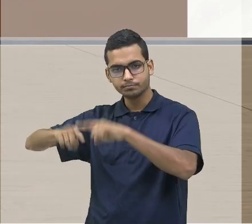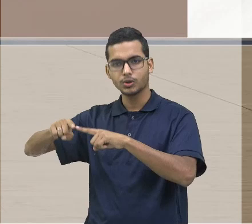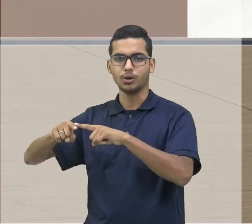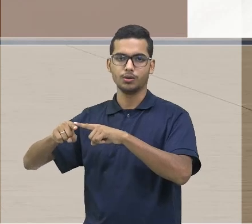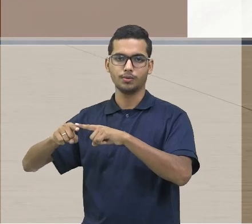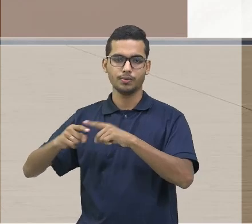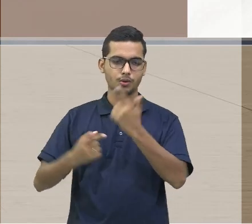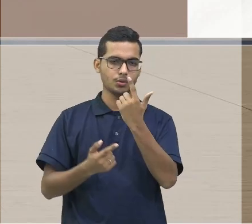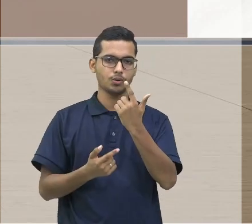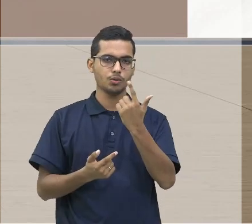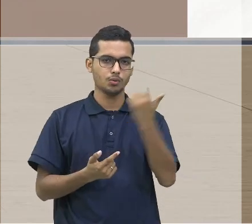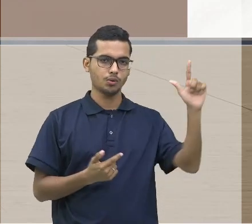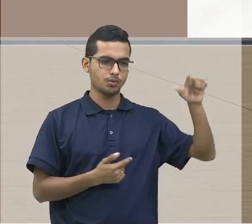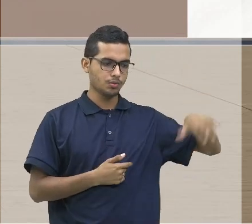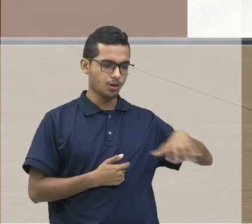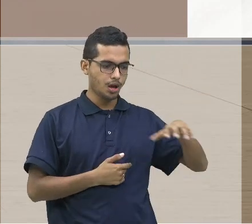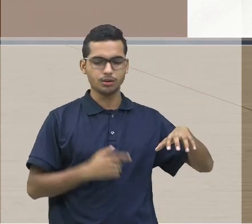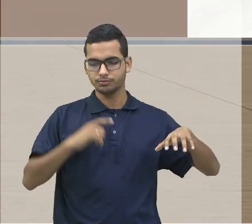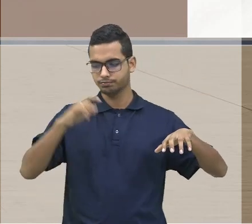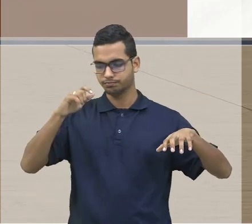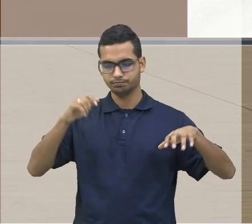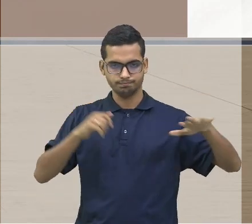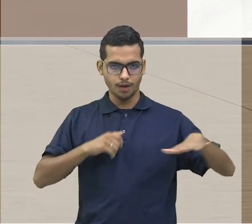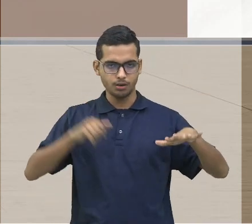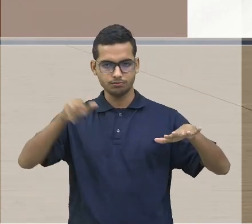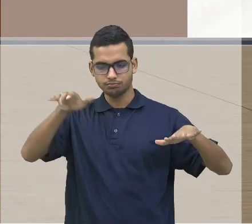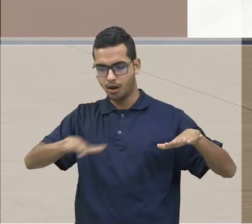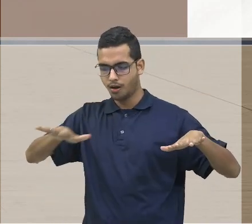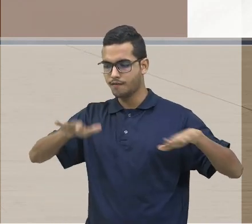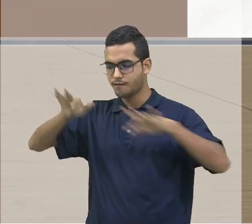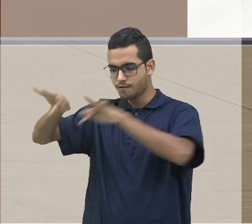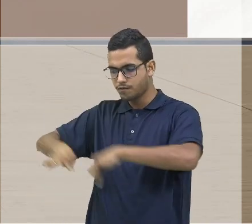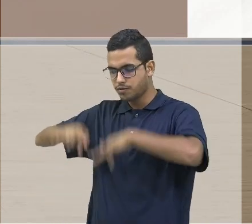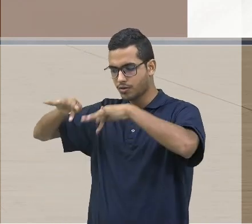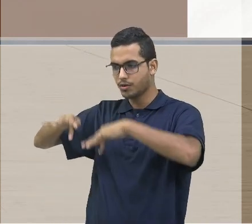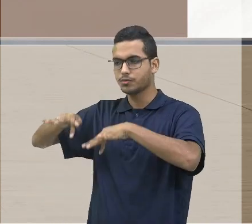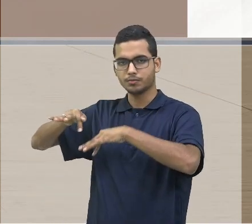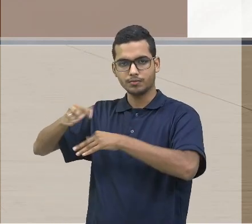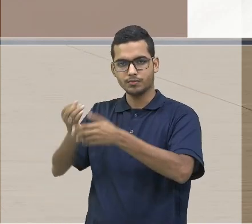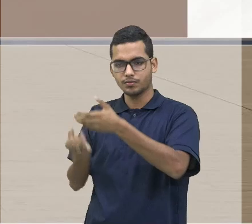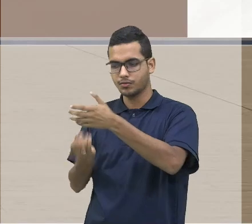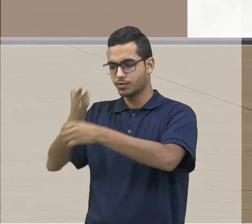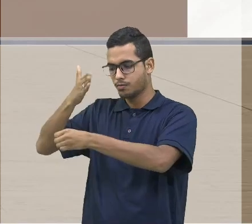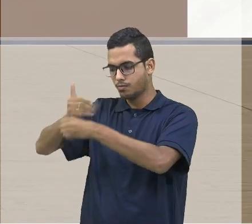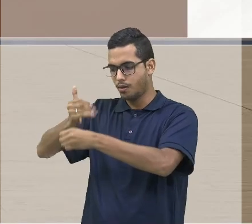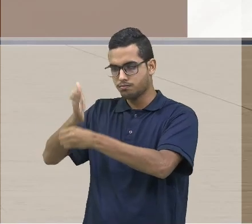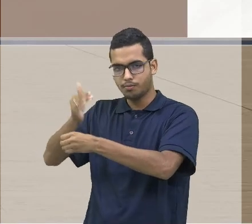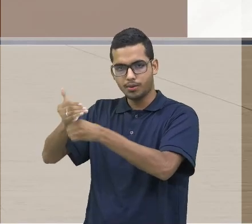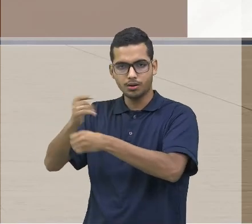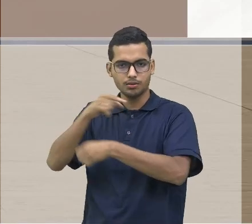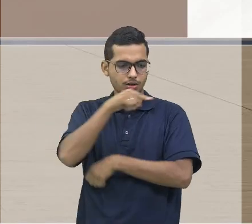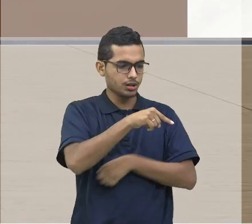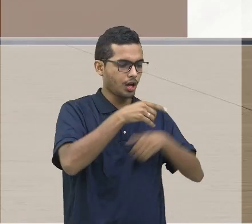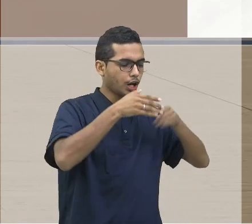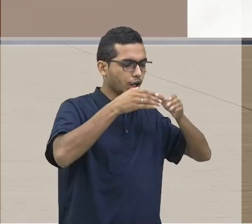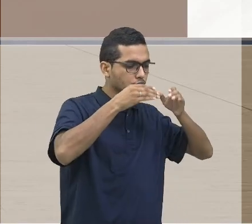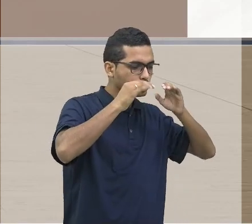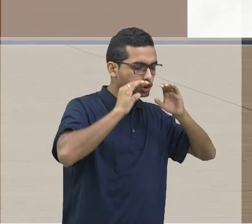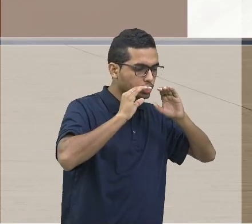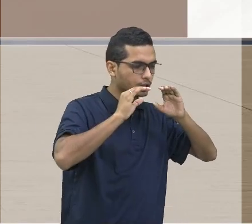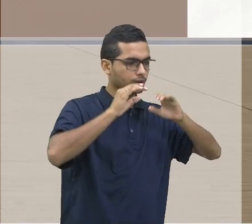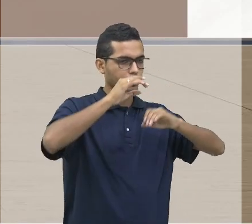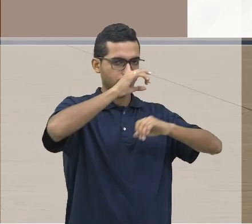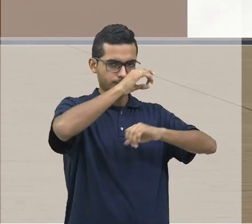região, um feudo daquele, que digamos que esse feudo aqui produz batata e esse outro feudo aqui produz milho. Eles podiam trocar